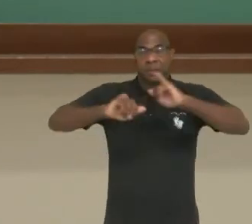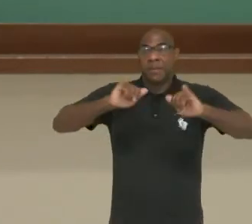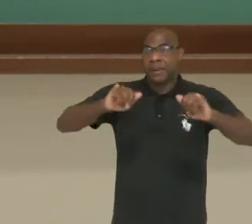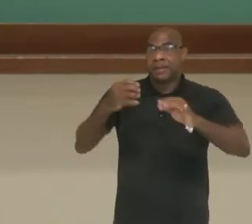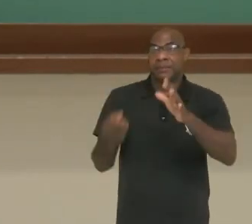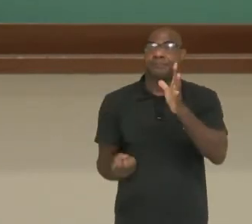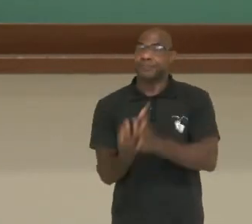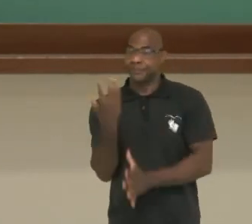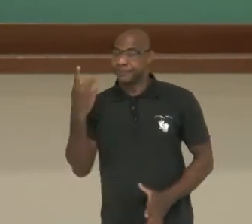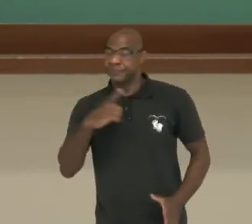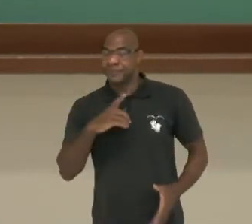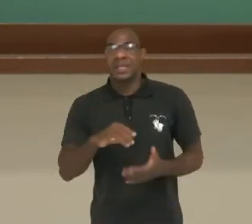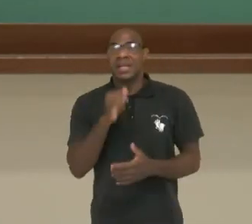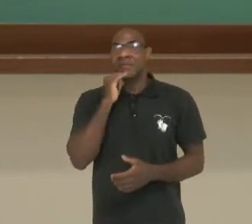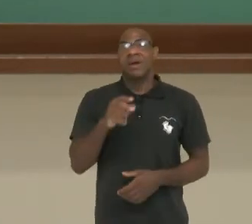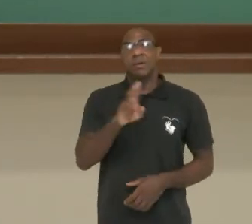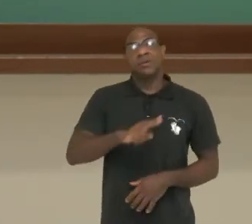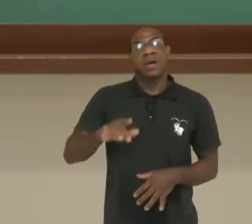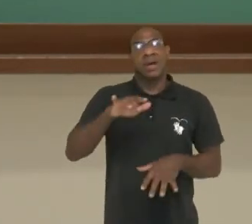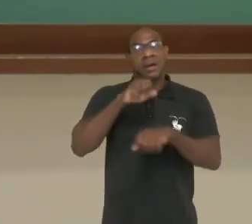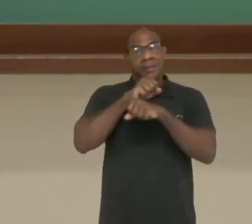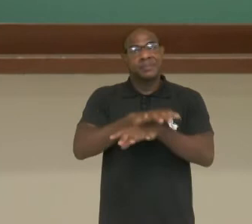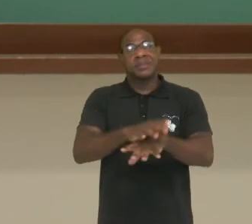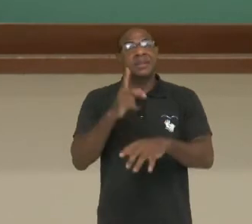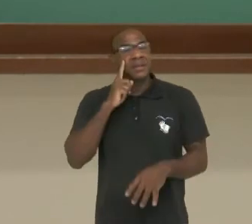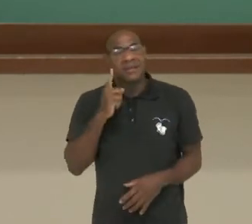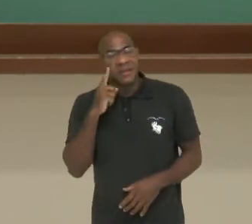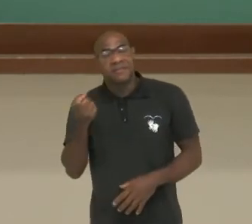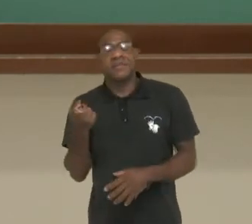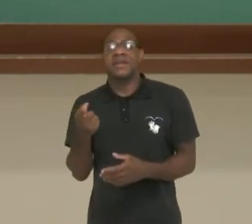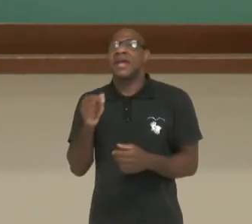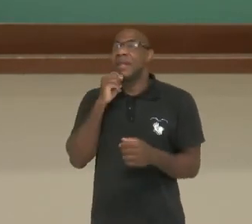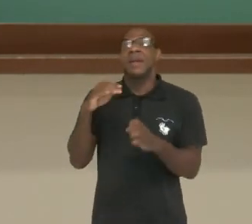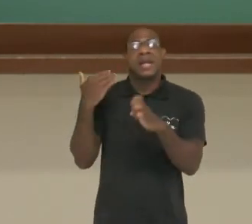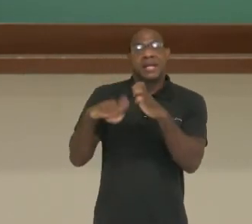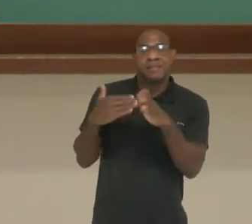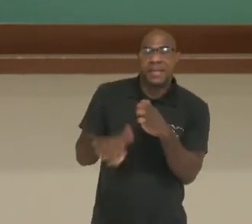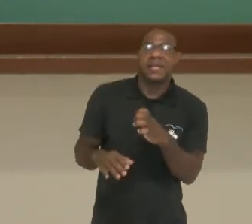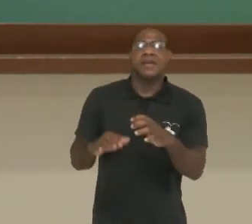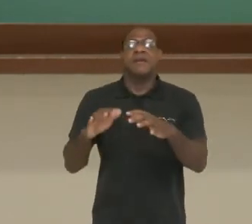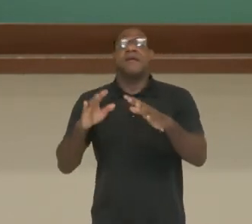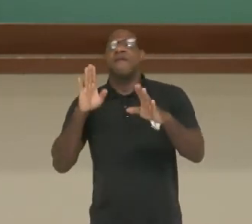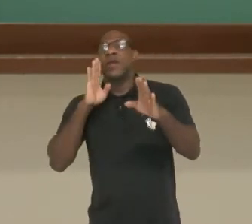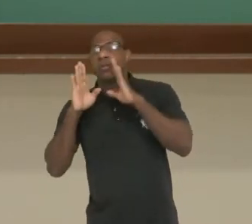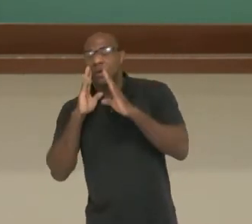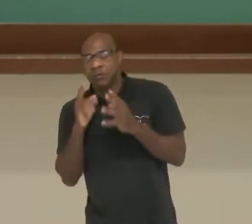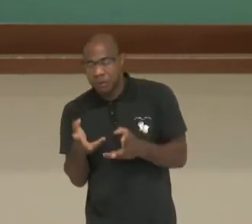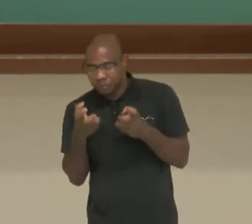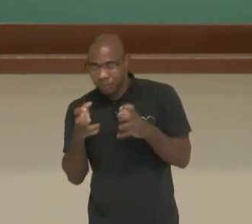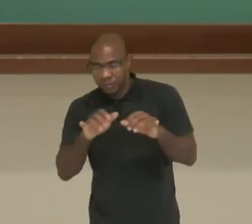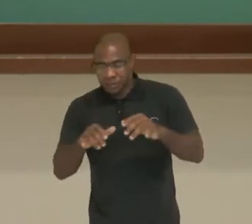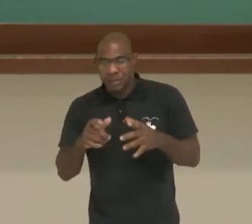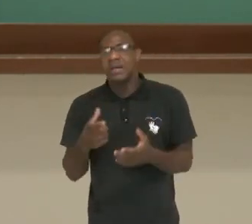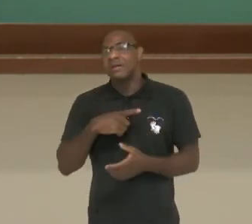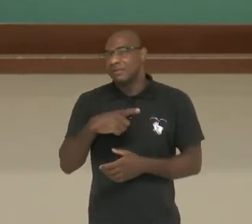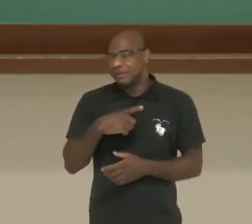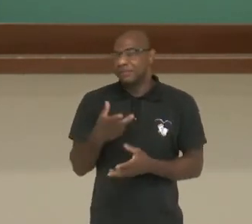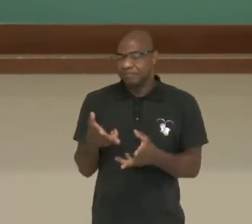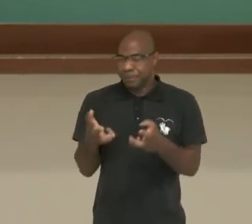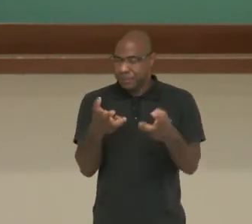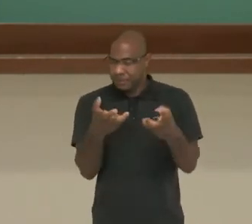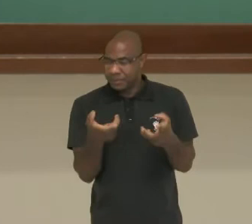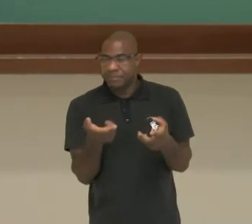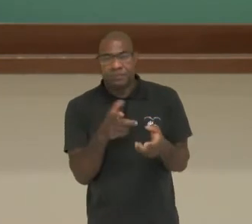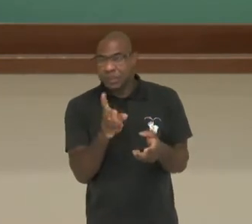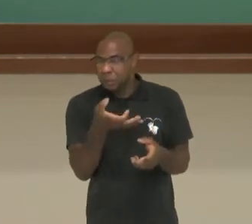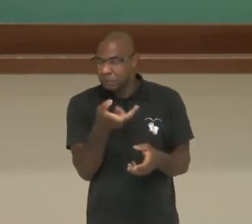mídia social, por exemplo, vai verificar um e-mail ou vai navegar pelo Facebook, você acaba sendo persuadido sem